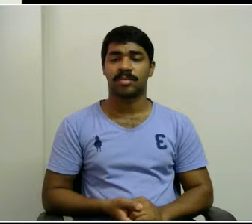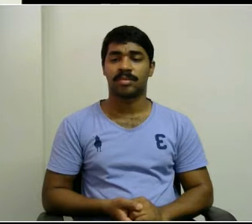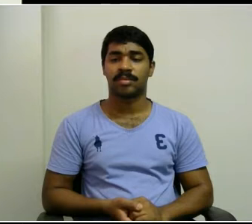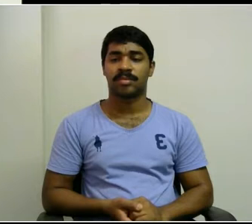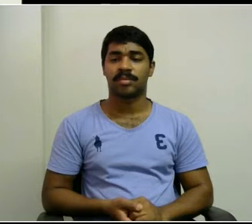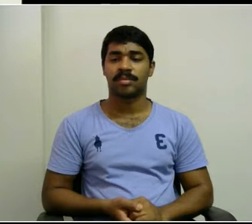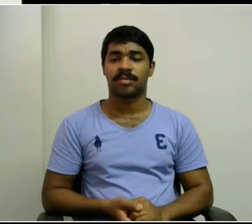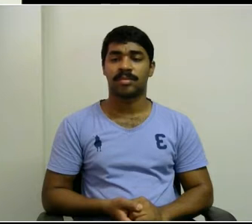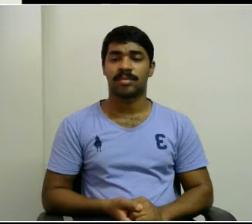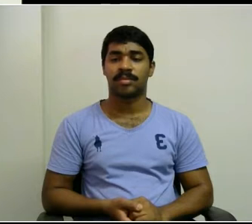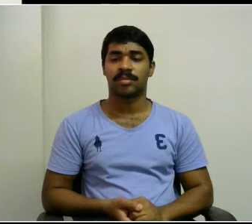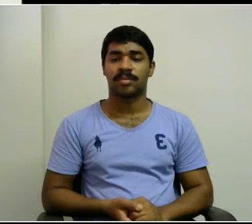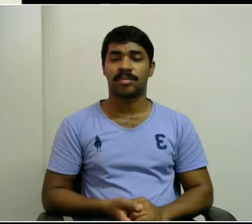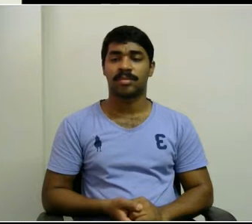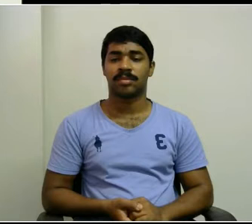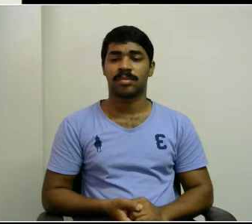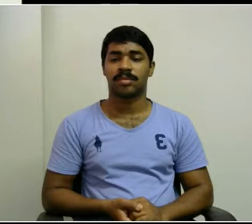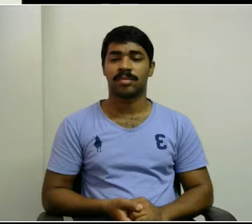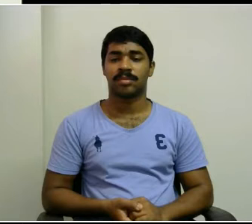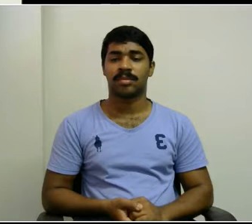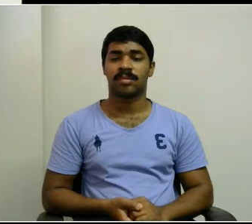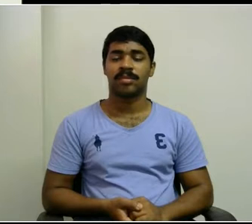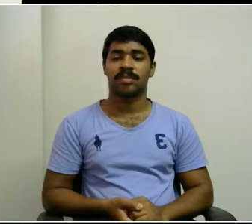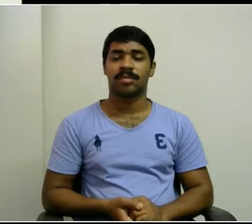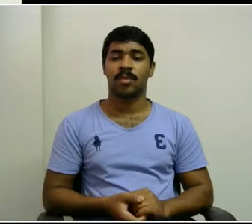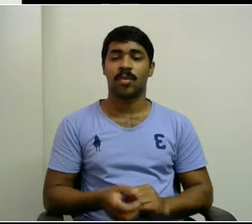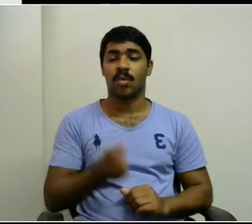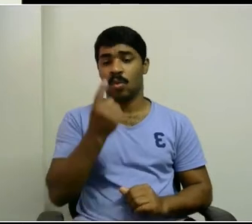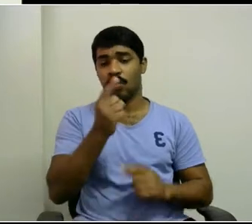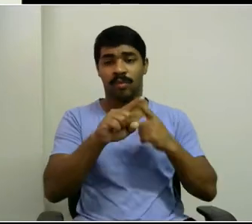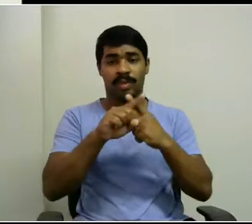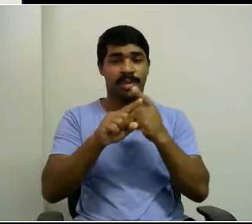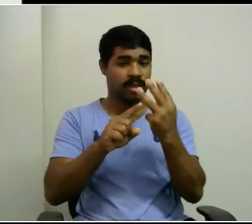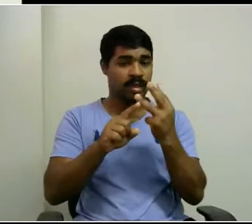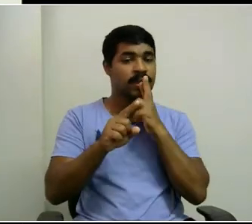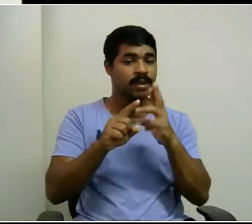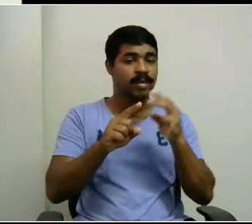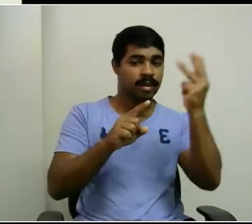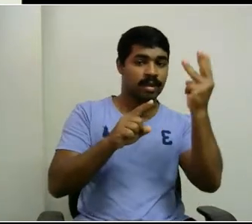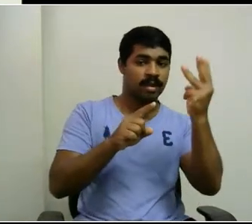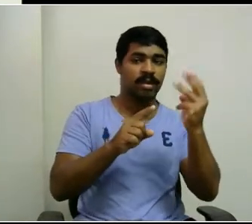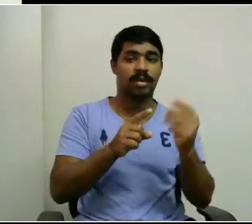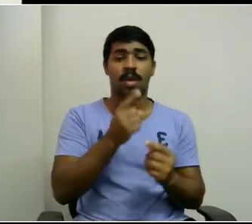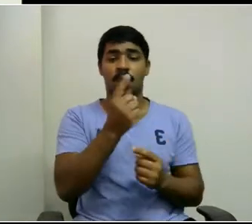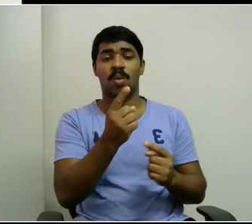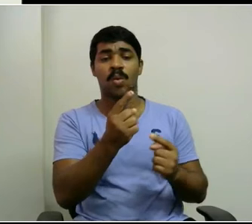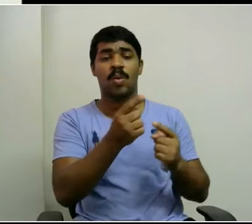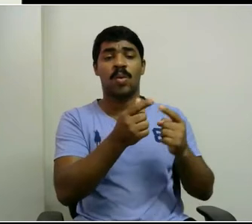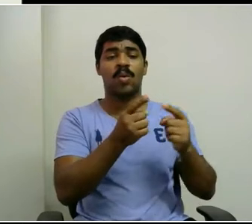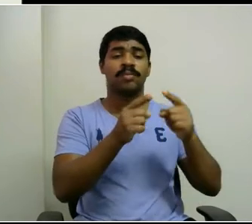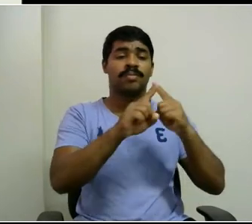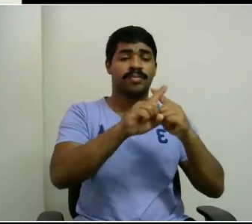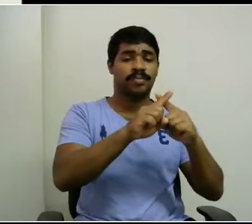1 vezes raiz de menos 2 é menos raiz de 2, menos raiz de 2, perdão. É